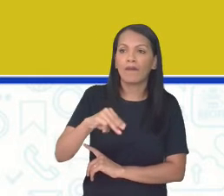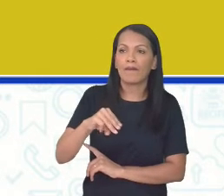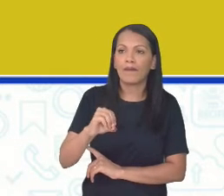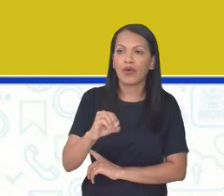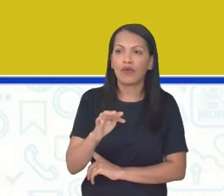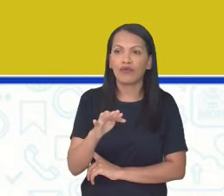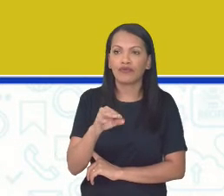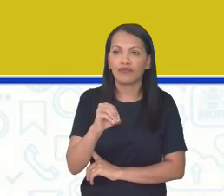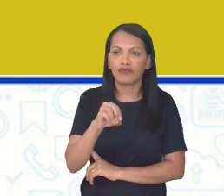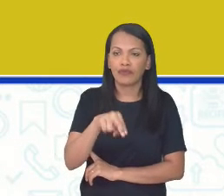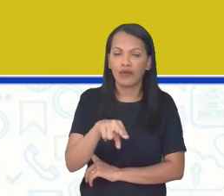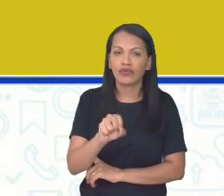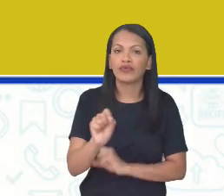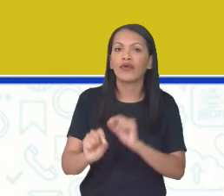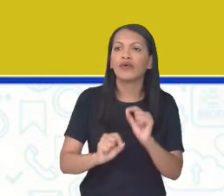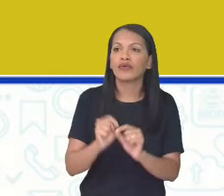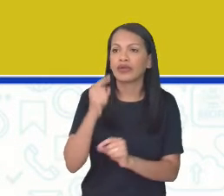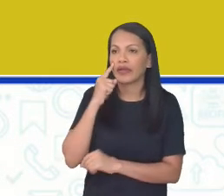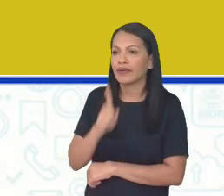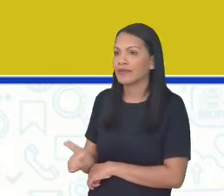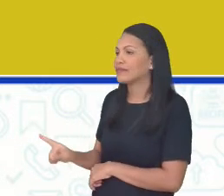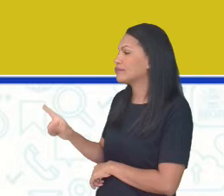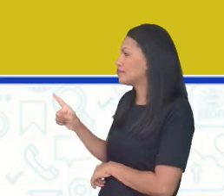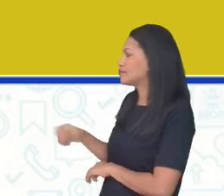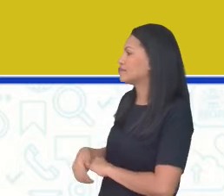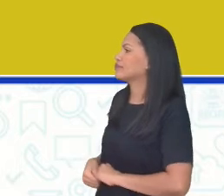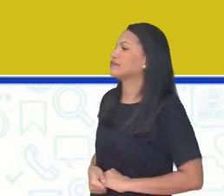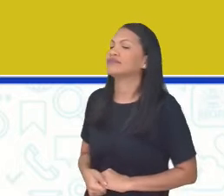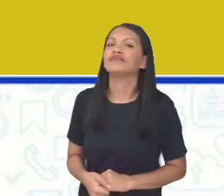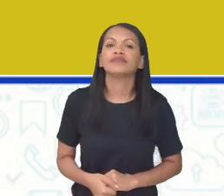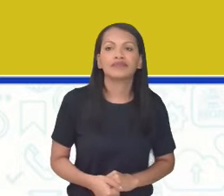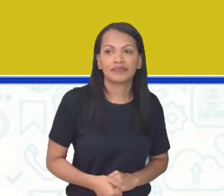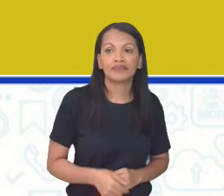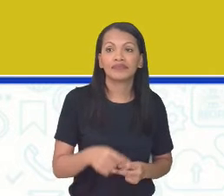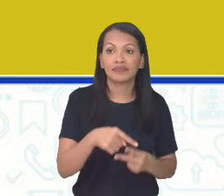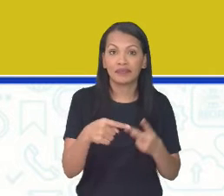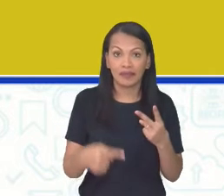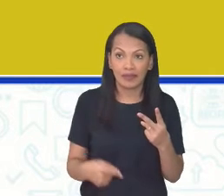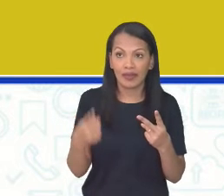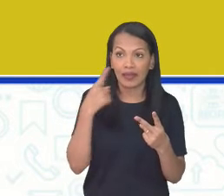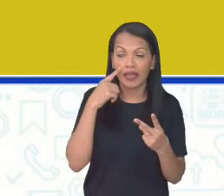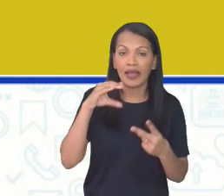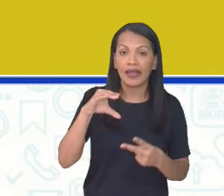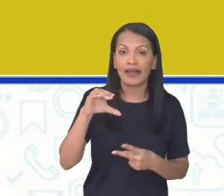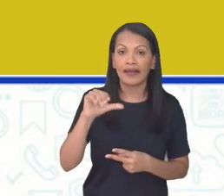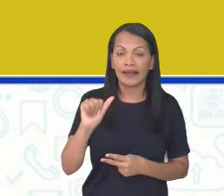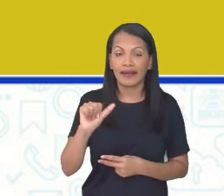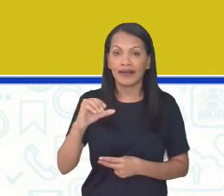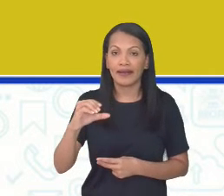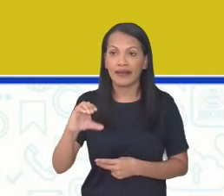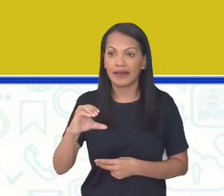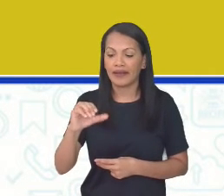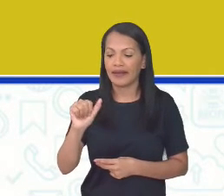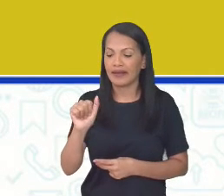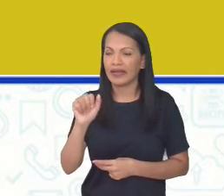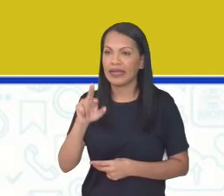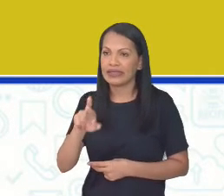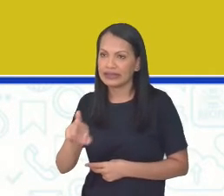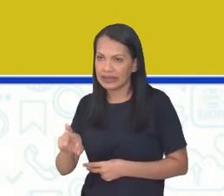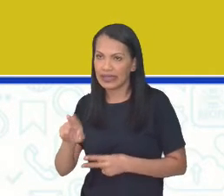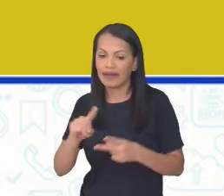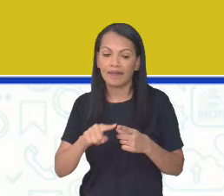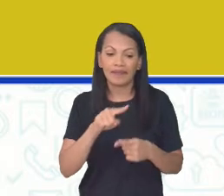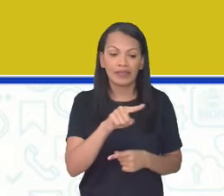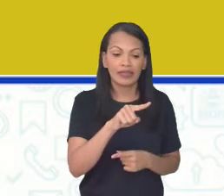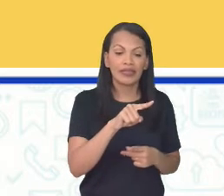revogar, não é? Uma lei. Então, nós temos aí dois verbos, não é? escritos com a escrita diferente,